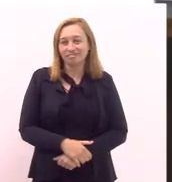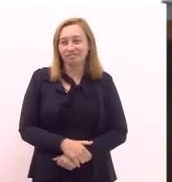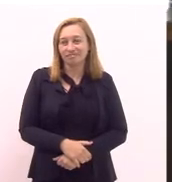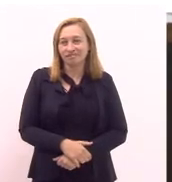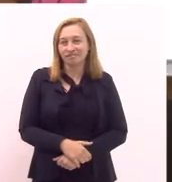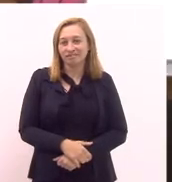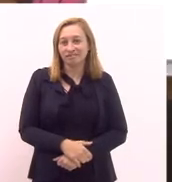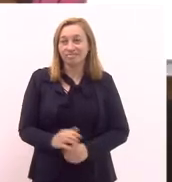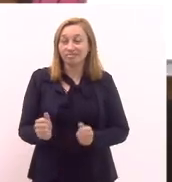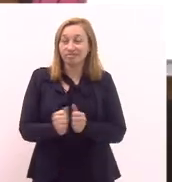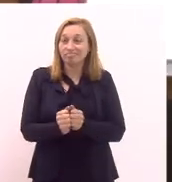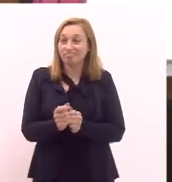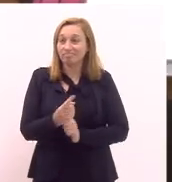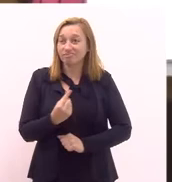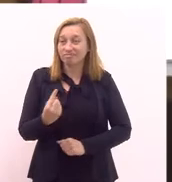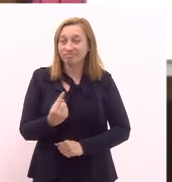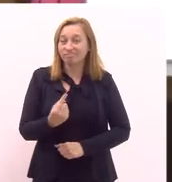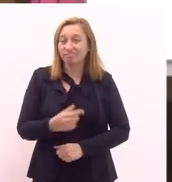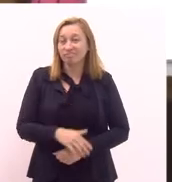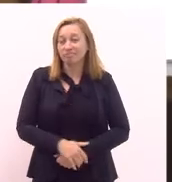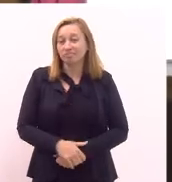o Tom conosco